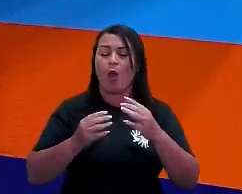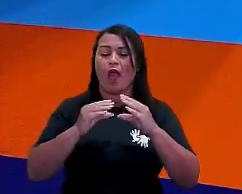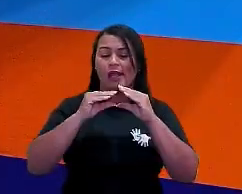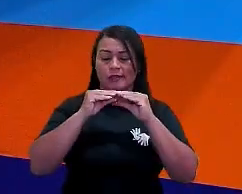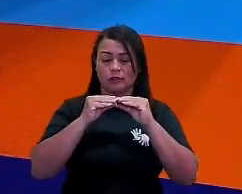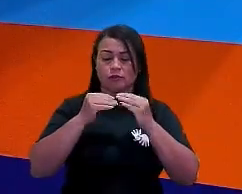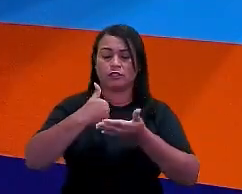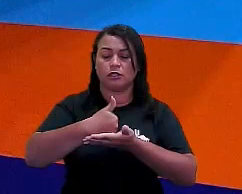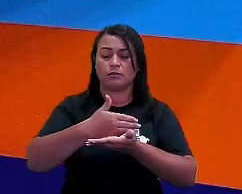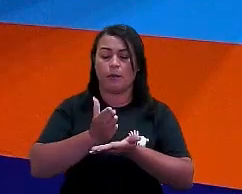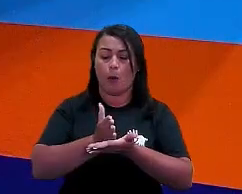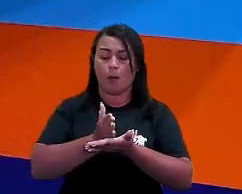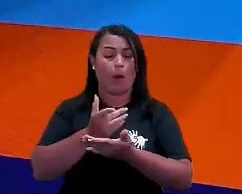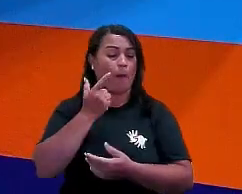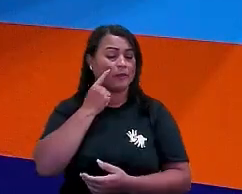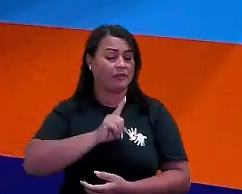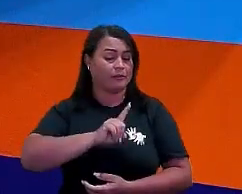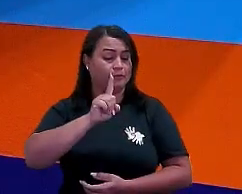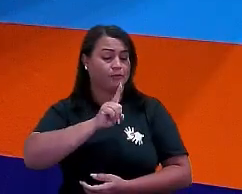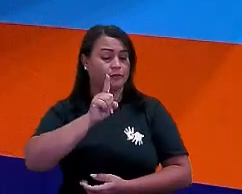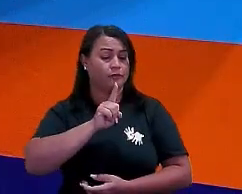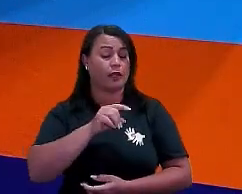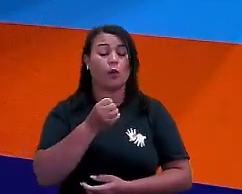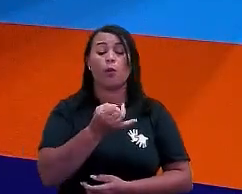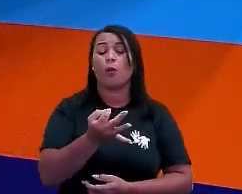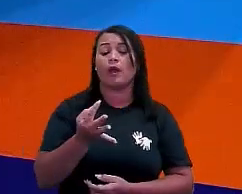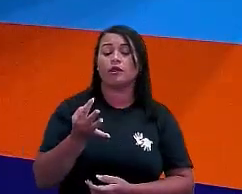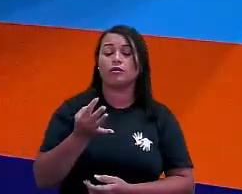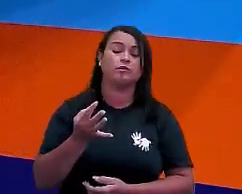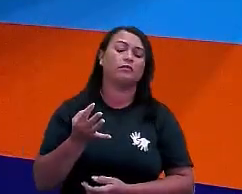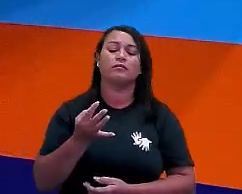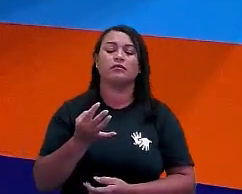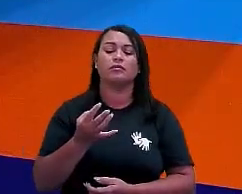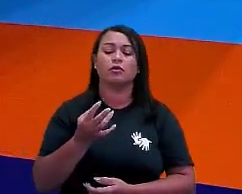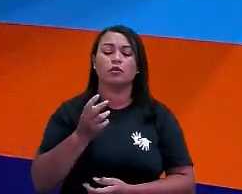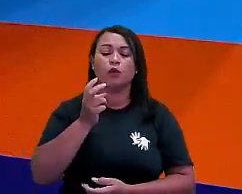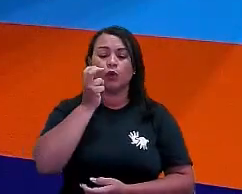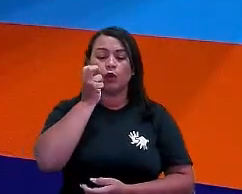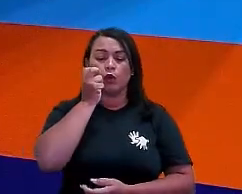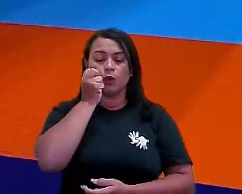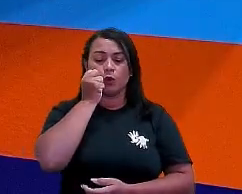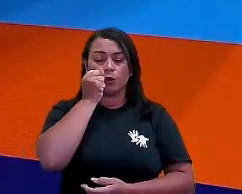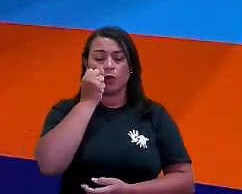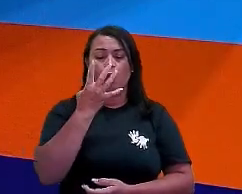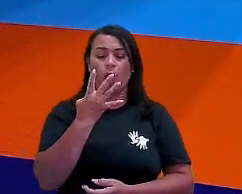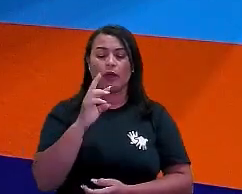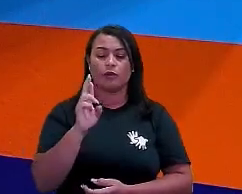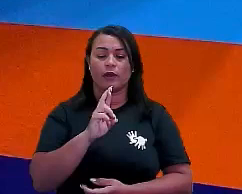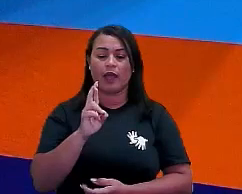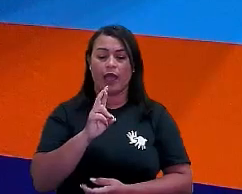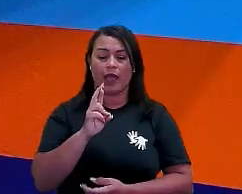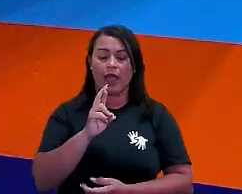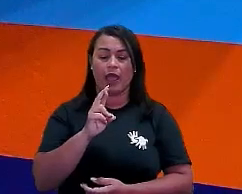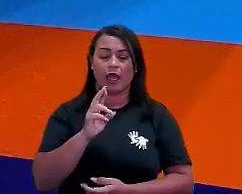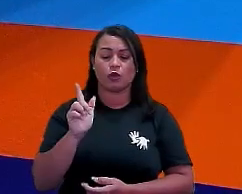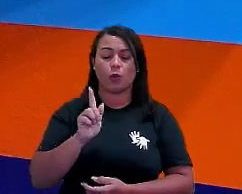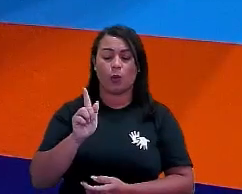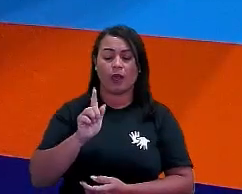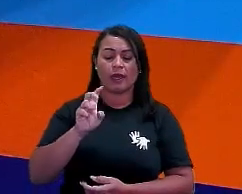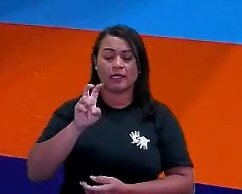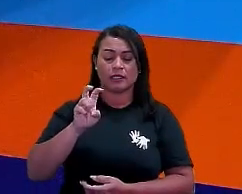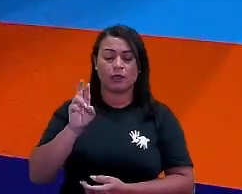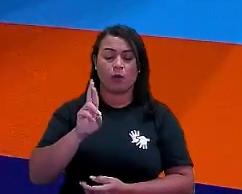bolo. Tá certo? Quais são os preços? Vou ter aqui o suco a R$4, o